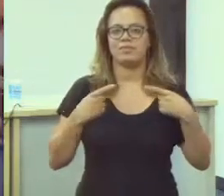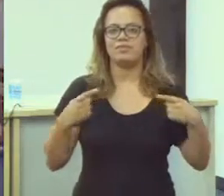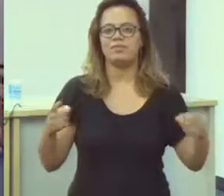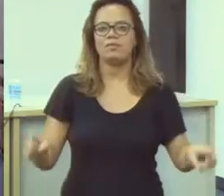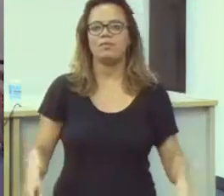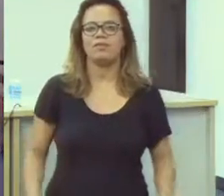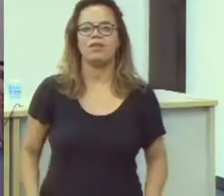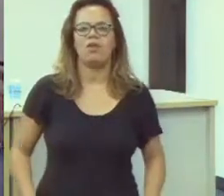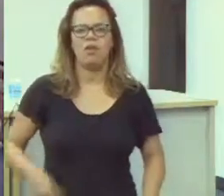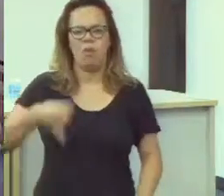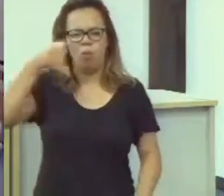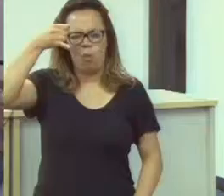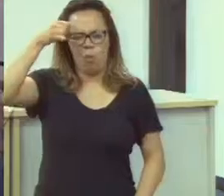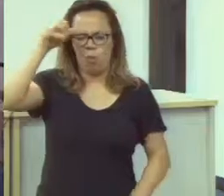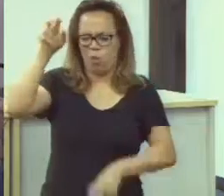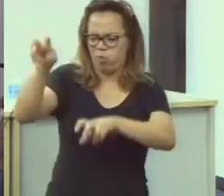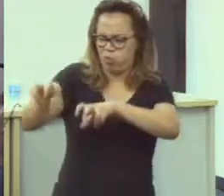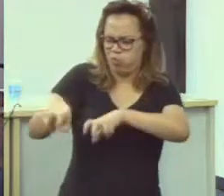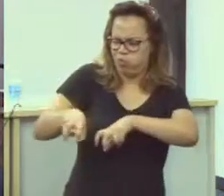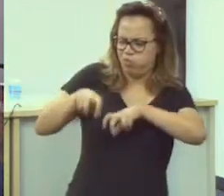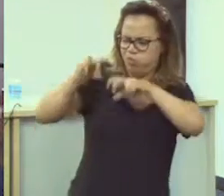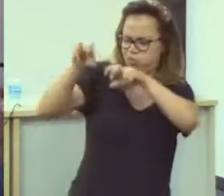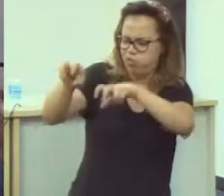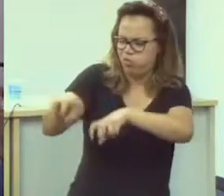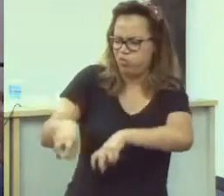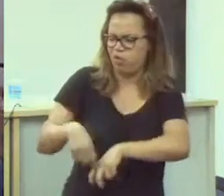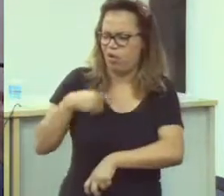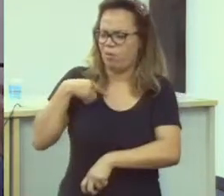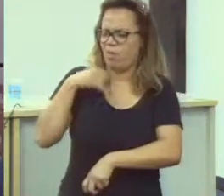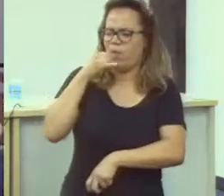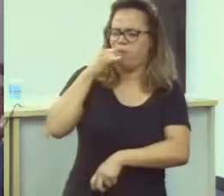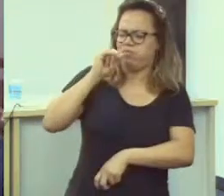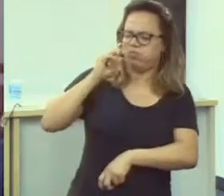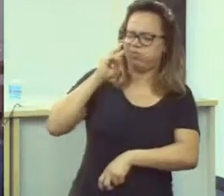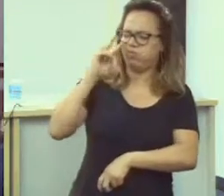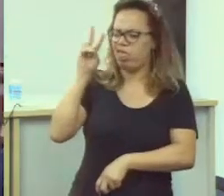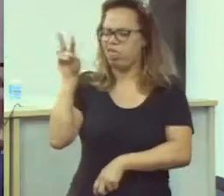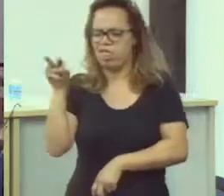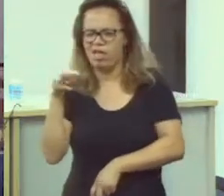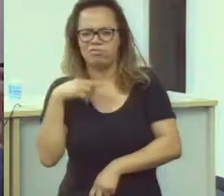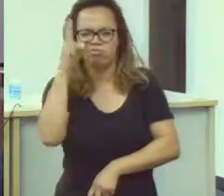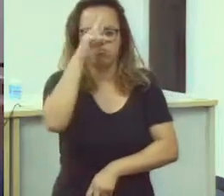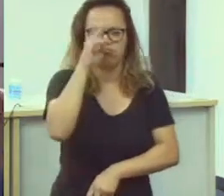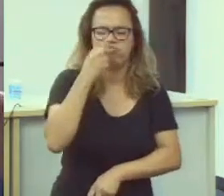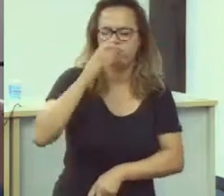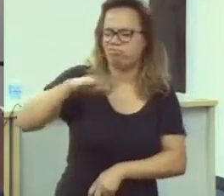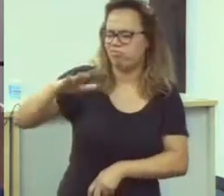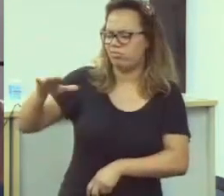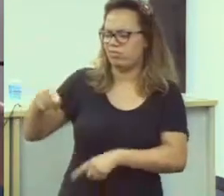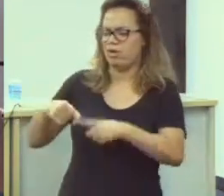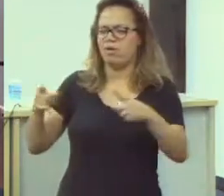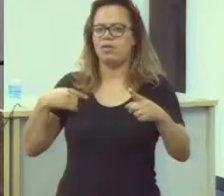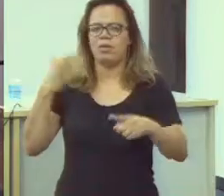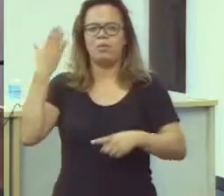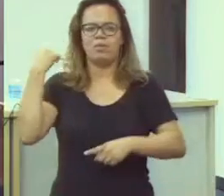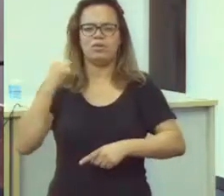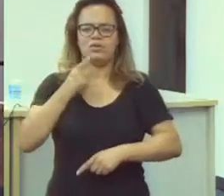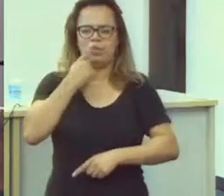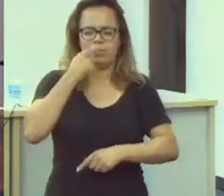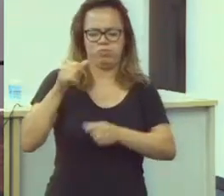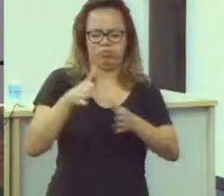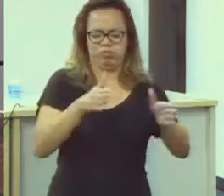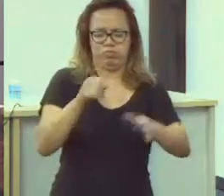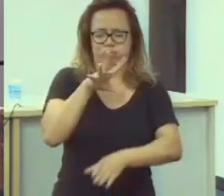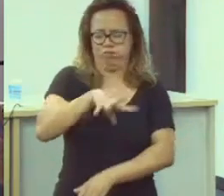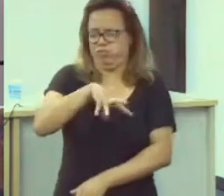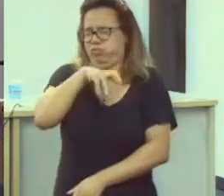Vaca pastando goiaba no mato, sacia quem tá por aqui. Nosso Tietê vaga podre,